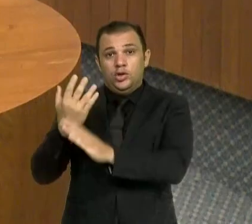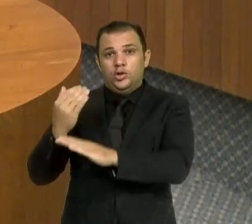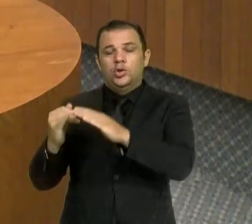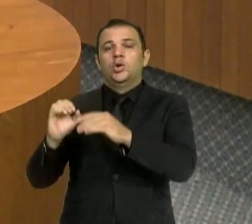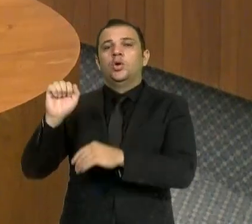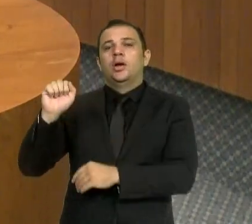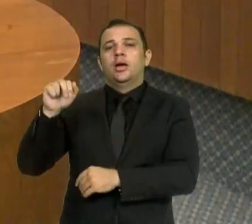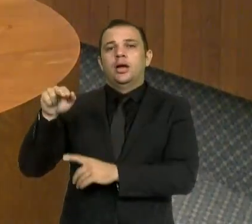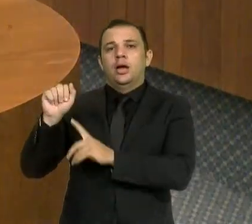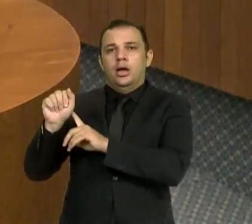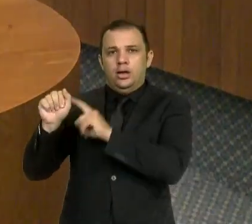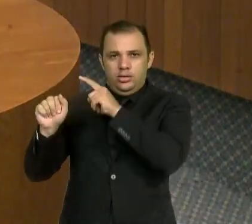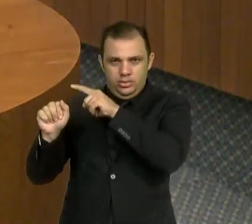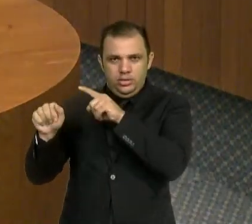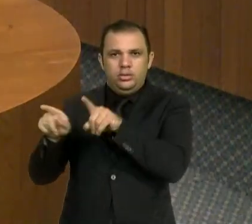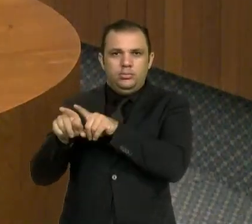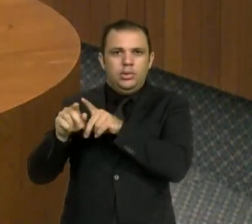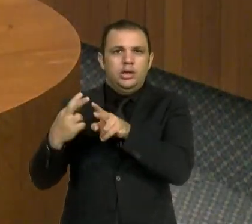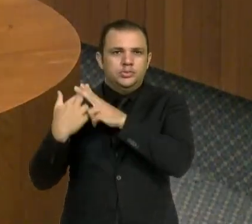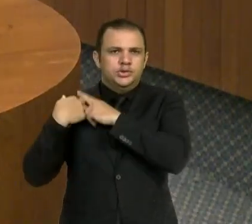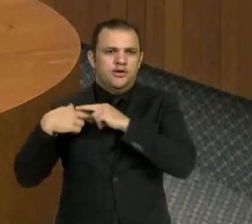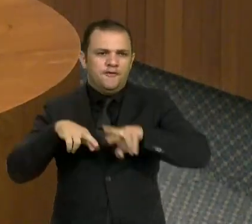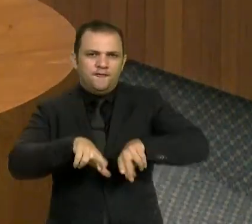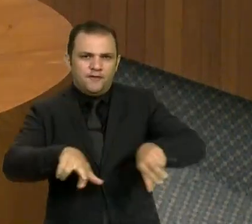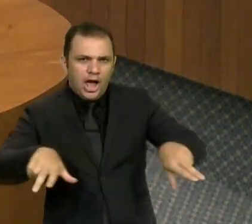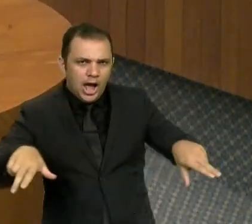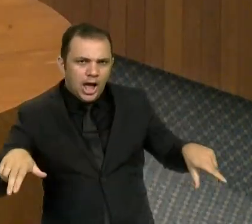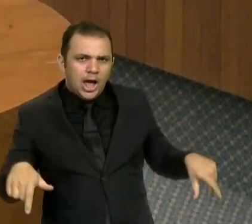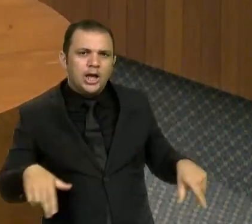várias responsabilidades, e nós precisamos ter um órgão